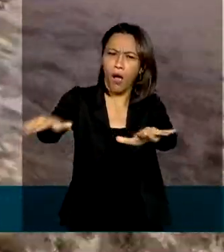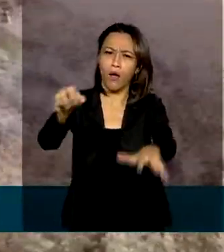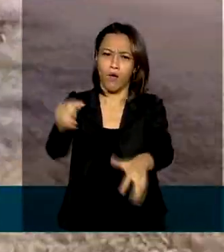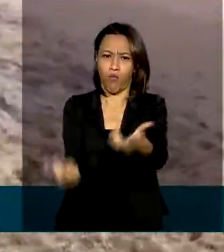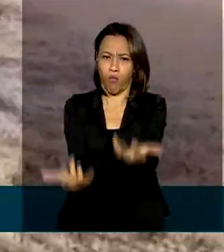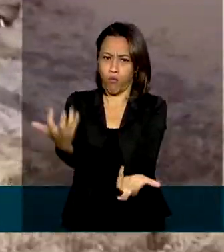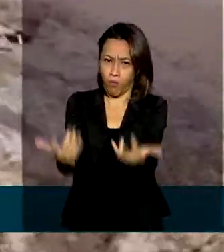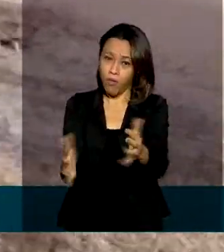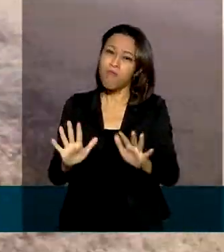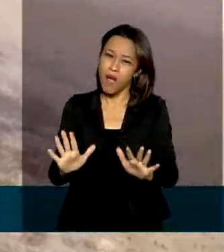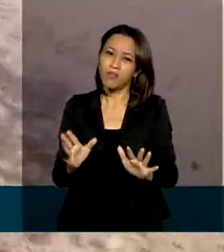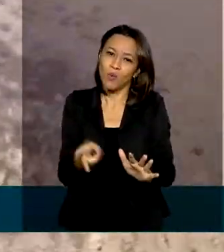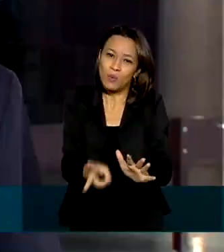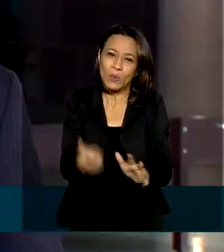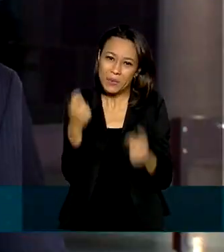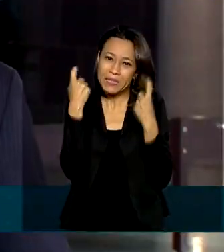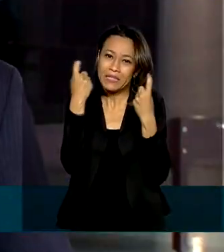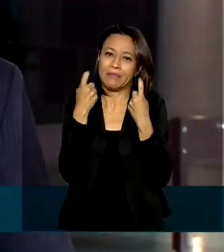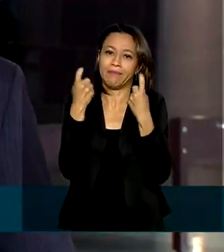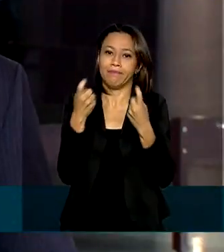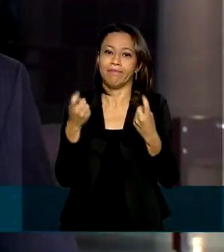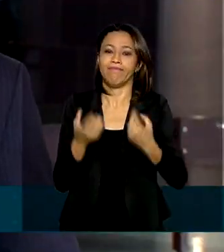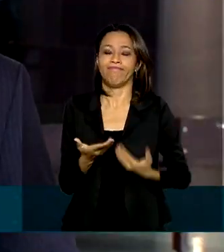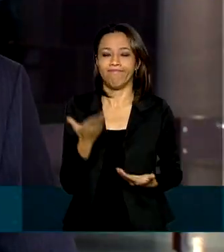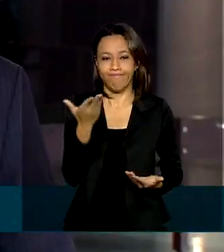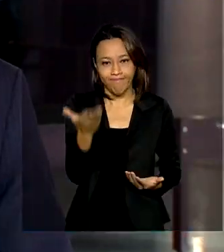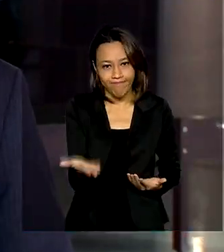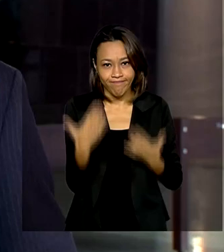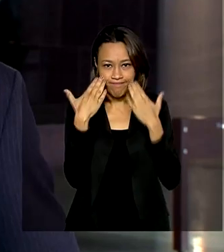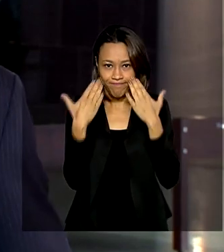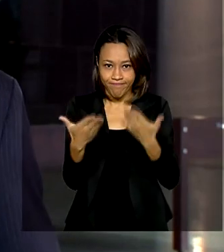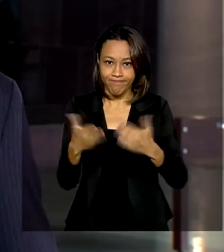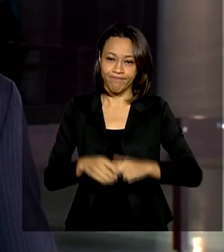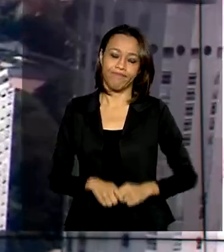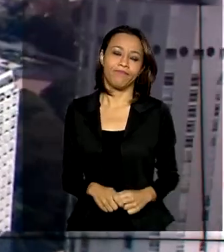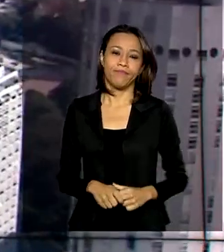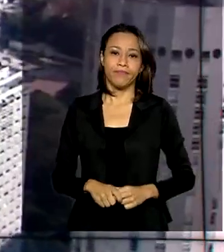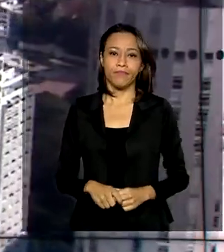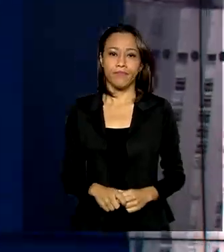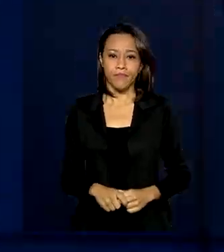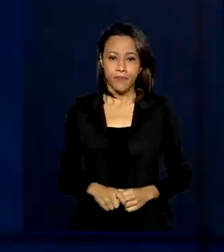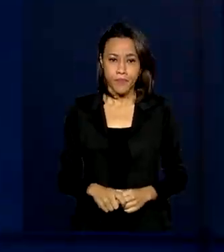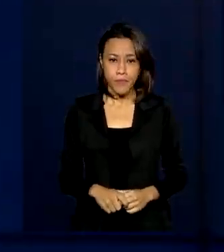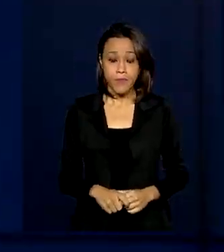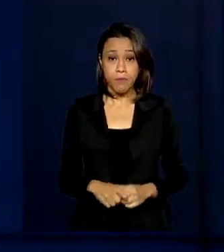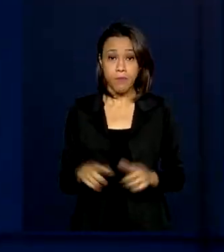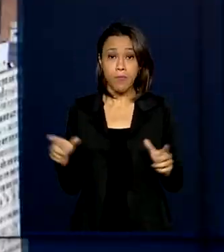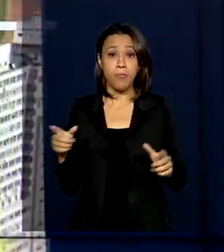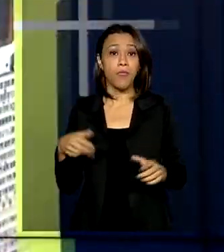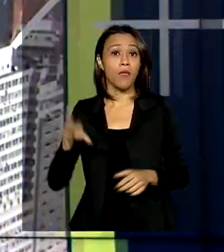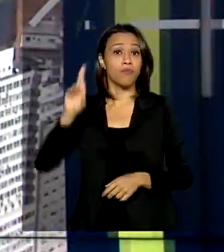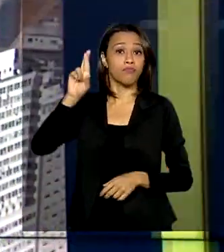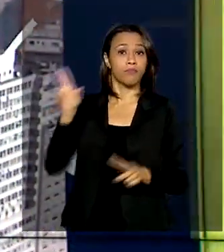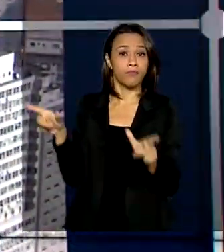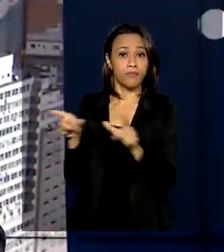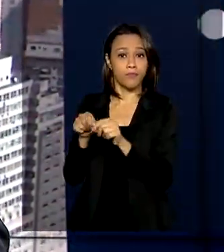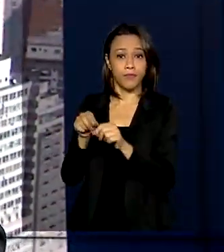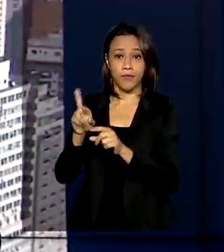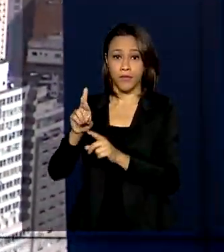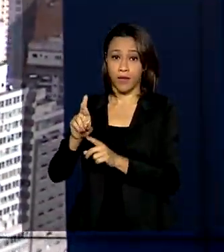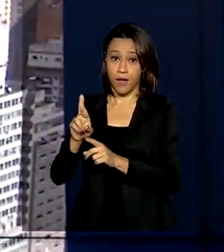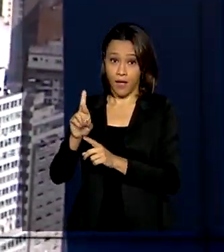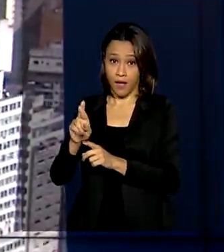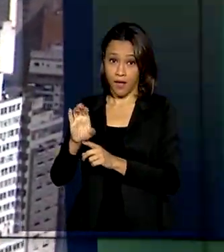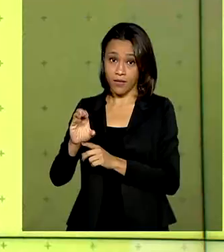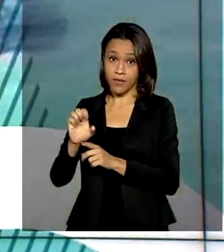mas a situação ainda preocupa Glauco de Queiroz para o governo agora e a Receita Federal abriu